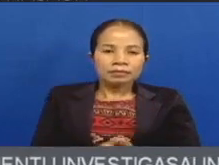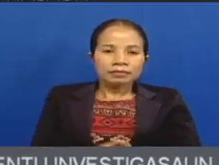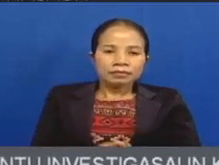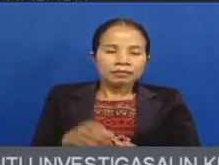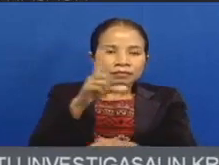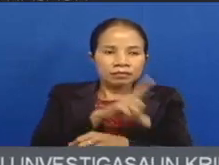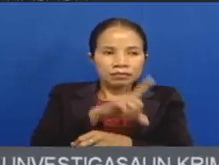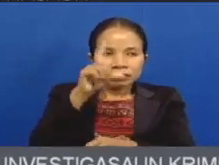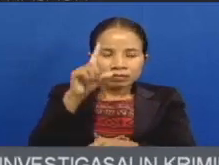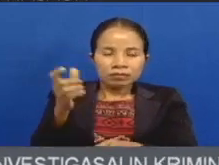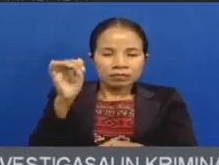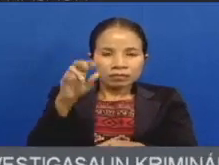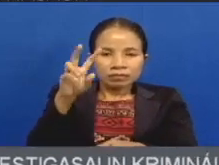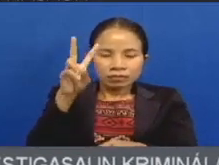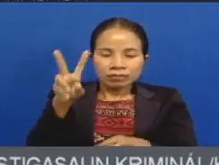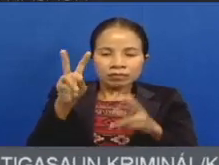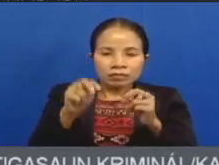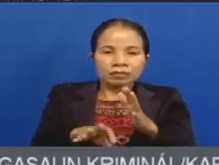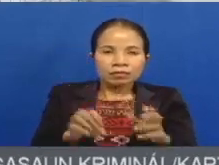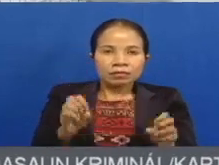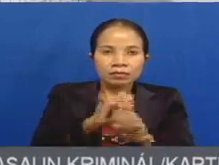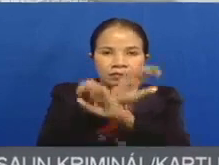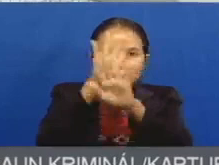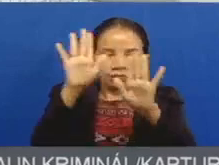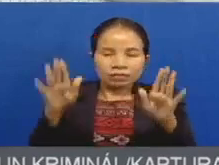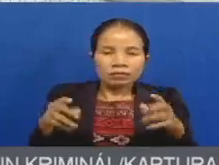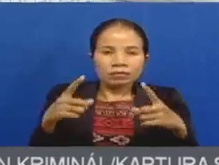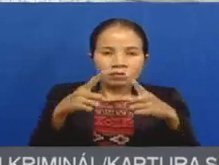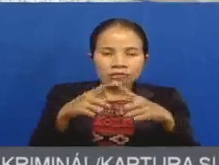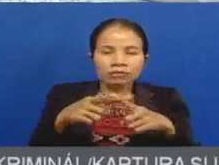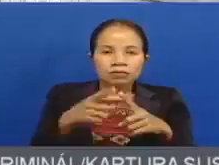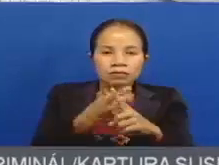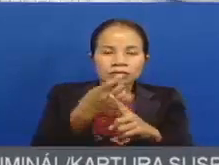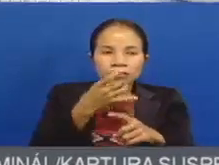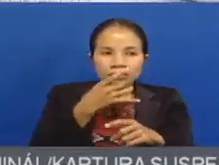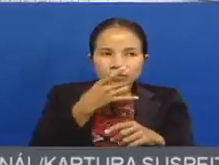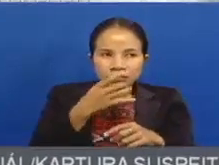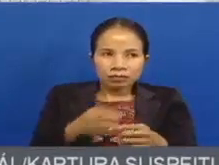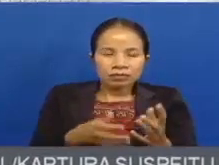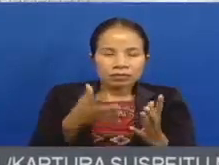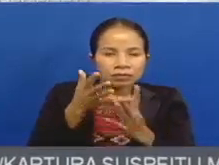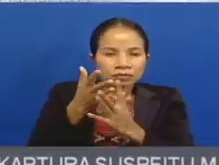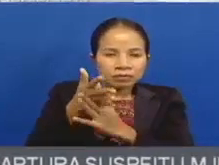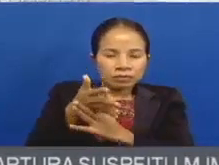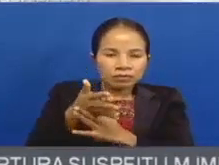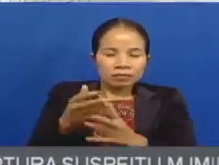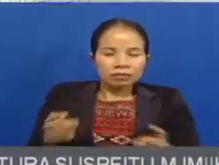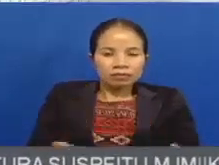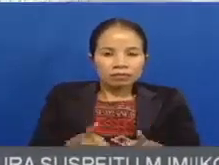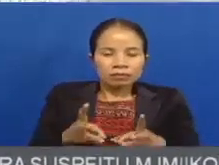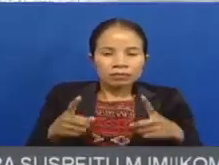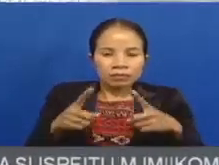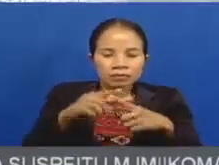Lorum ida, siramen rua tem que retang na Roman o se linha elétrica no acessibilidade dalan ba